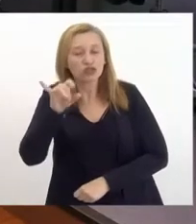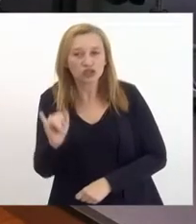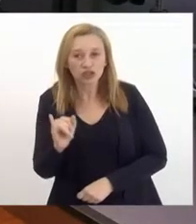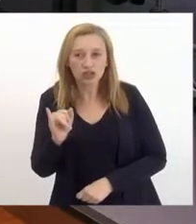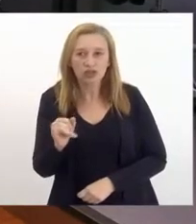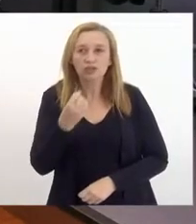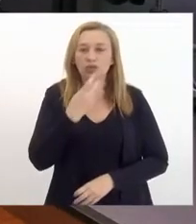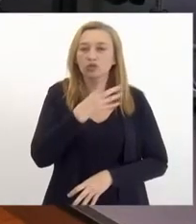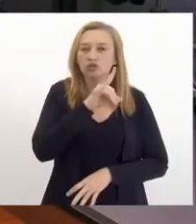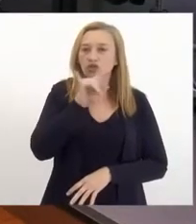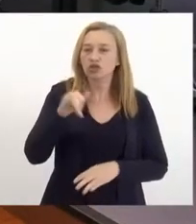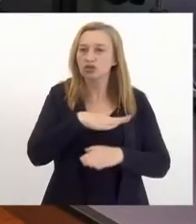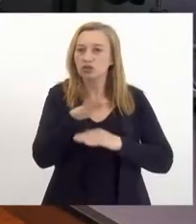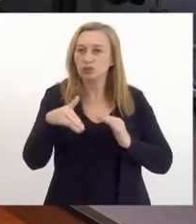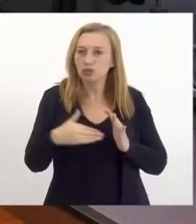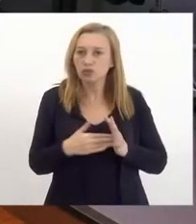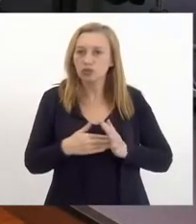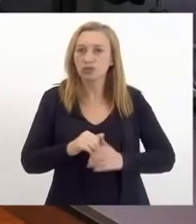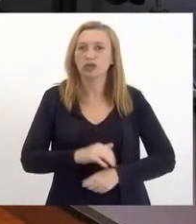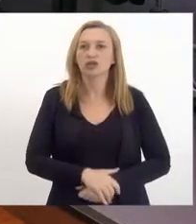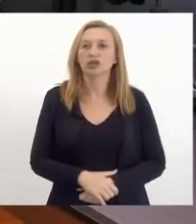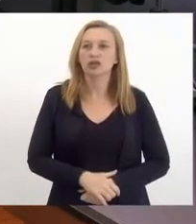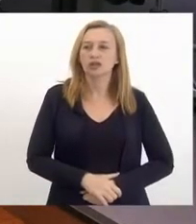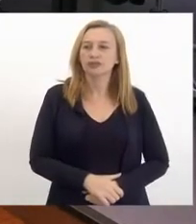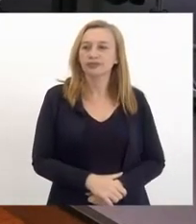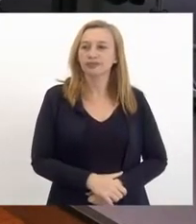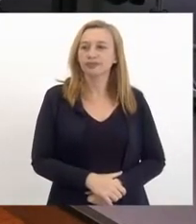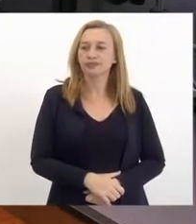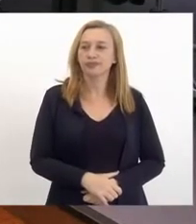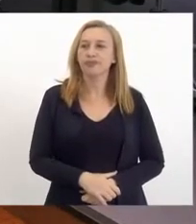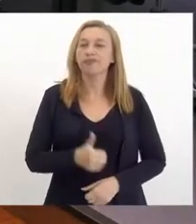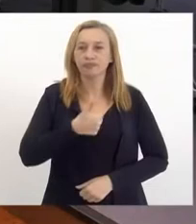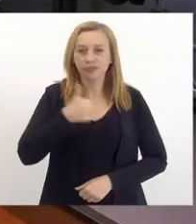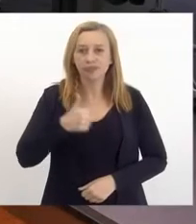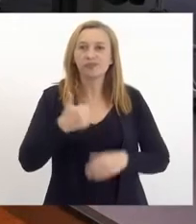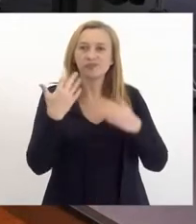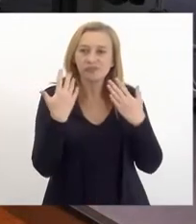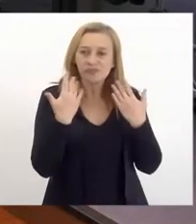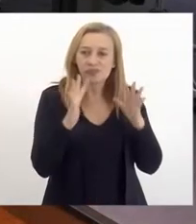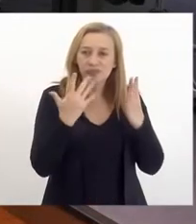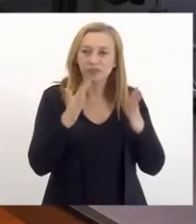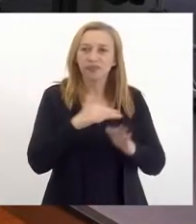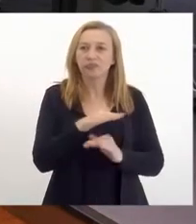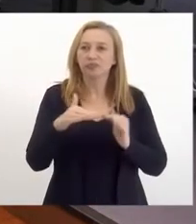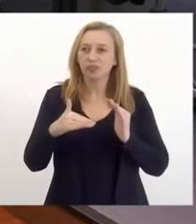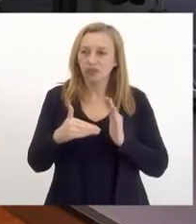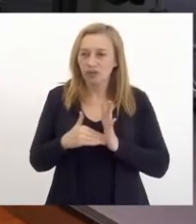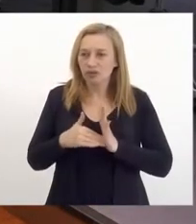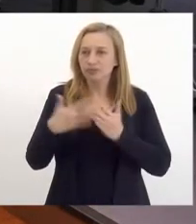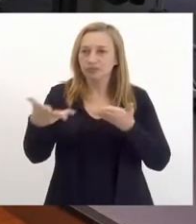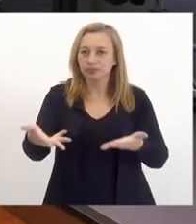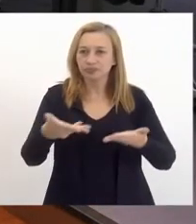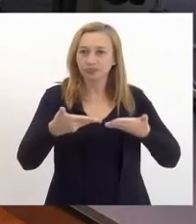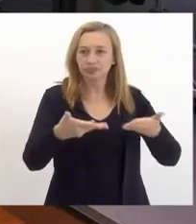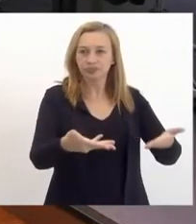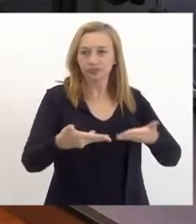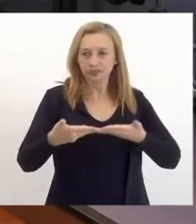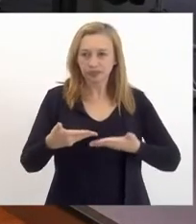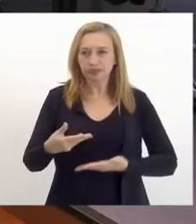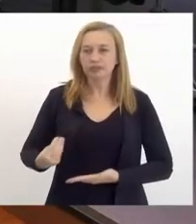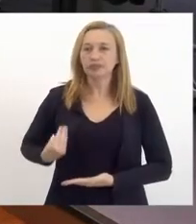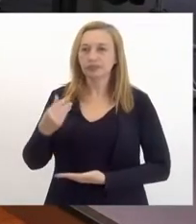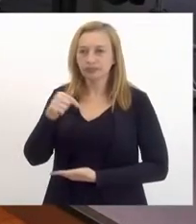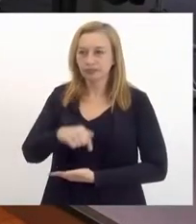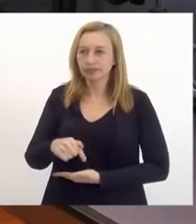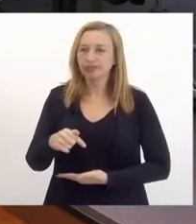Bom dia a todos e todas. Primeiro, eu queria também saudar todos os convidados que estão aqui,